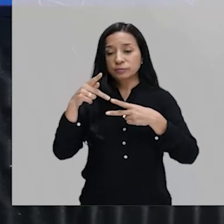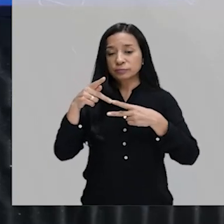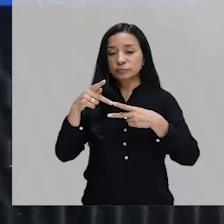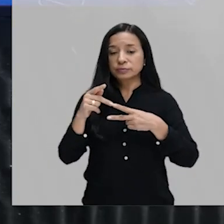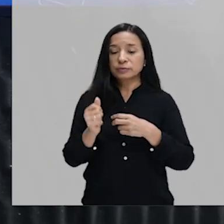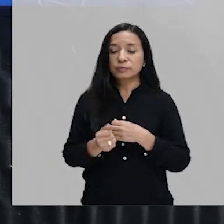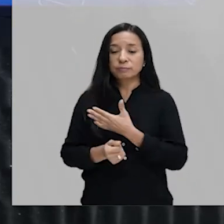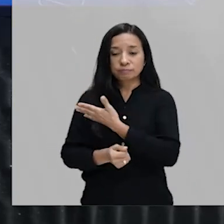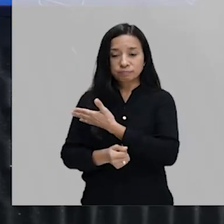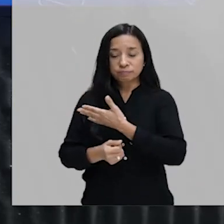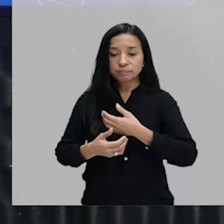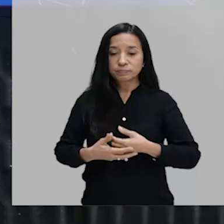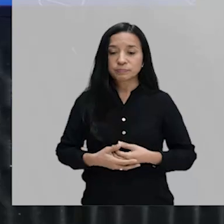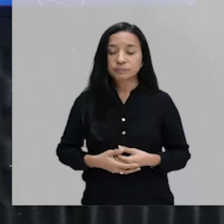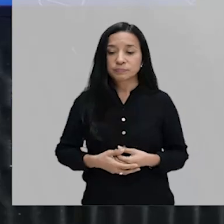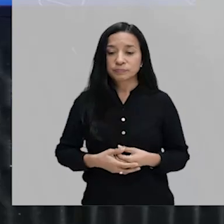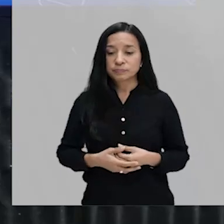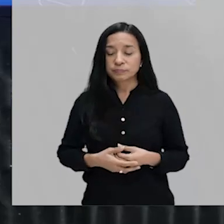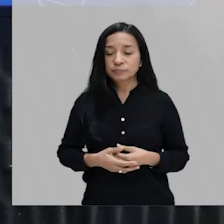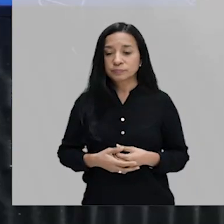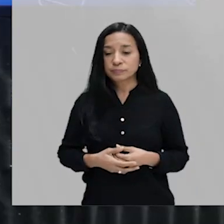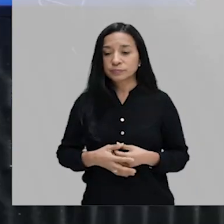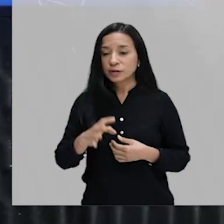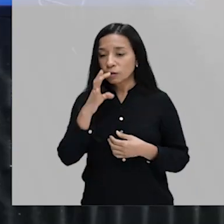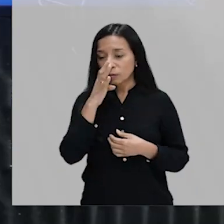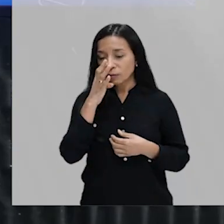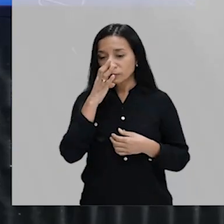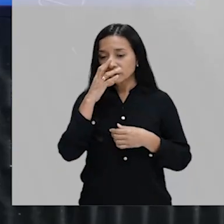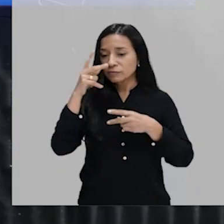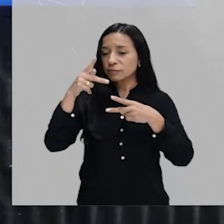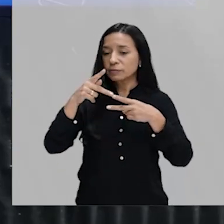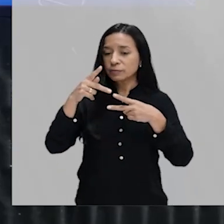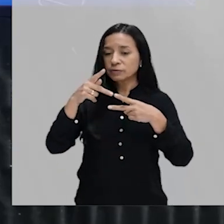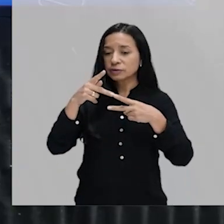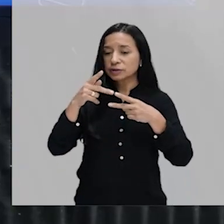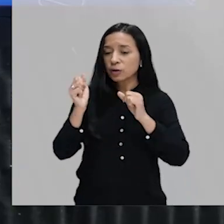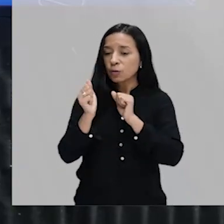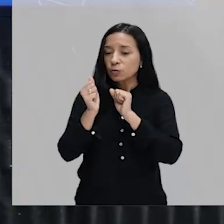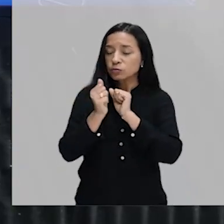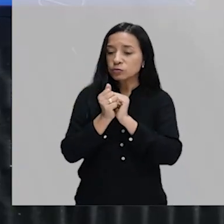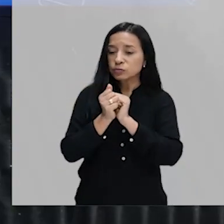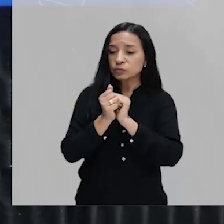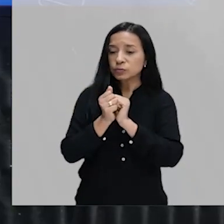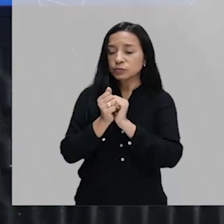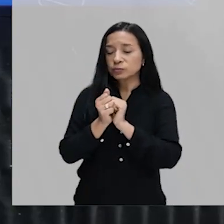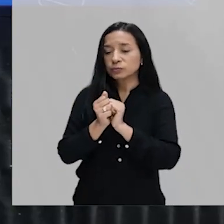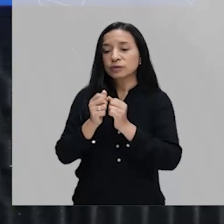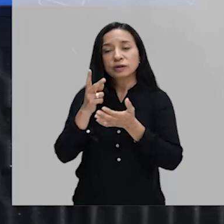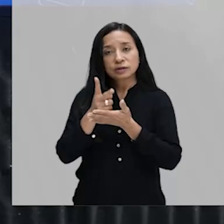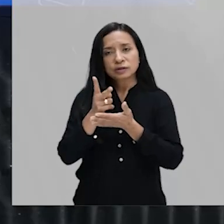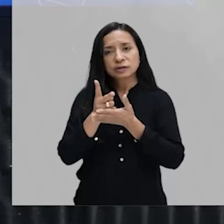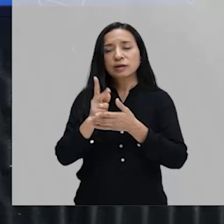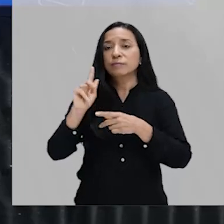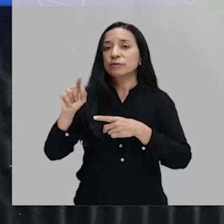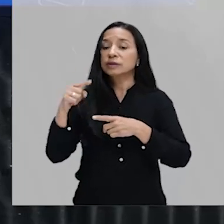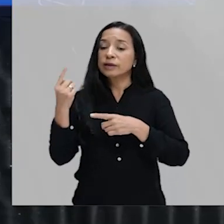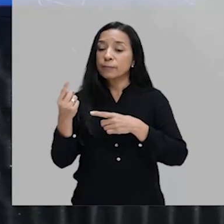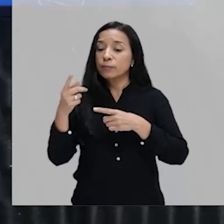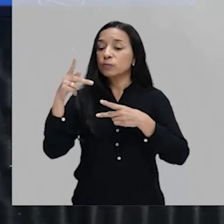mim, por mim e assim por diante. Observem ali a preposição acompanhando, né? Então, surge depois de uma